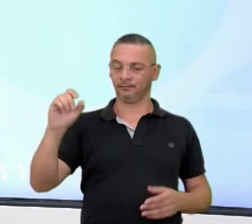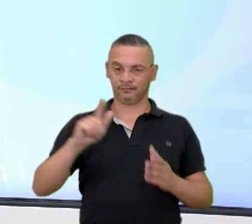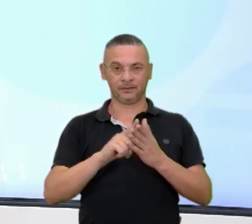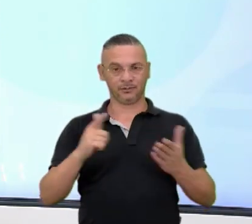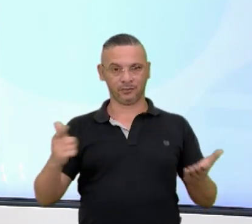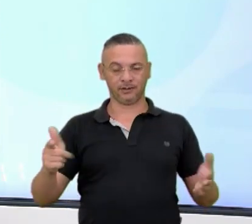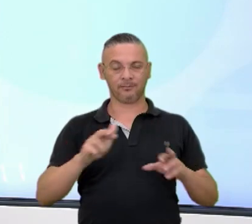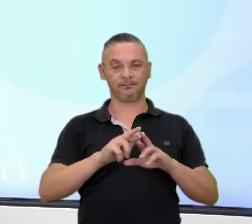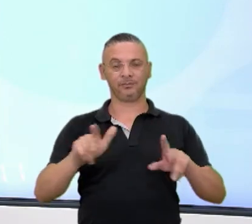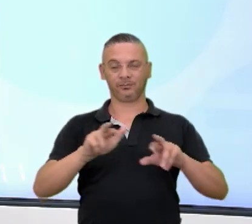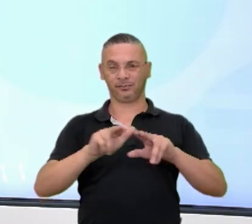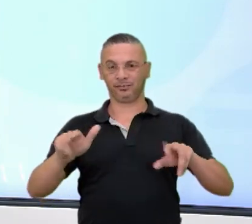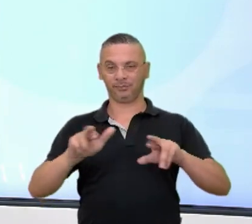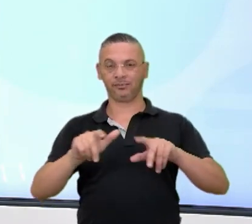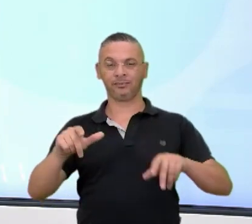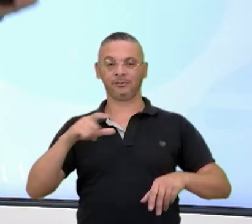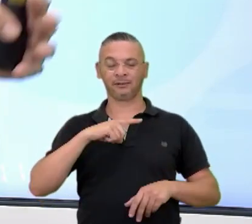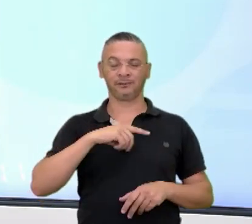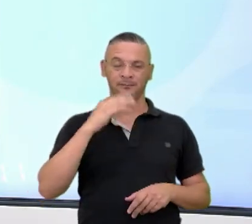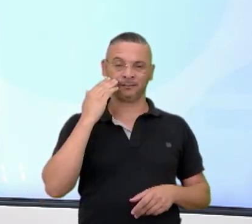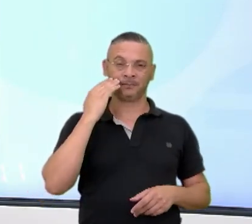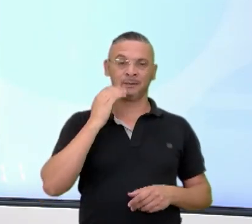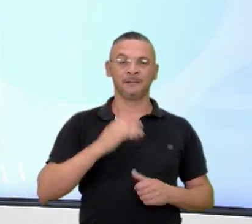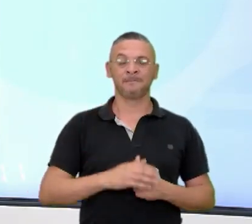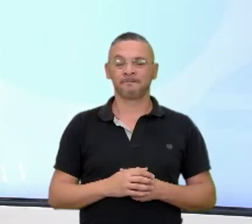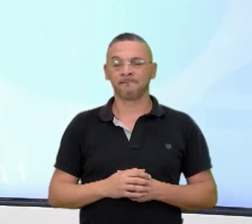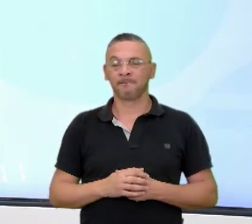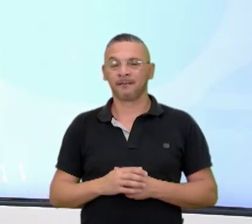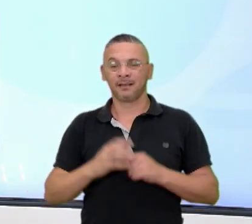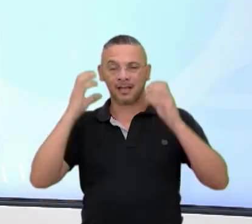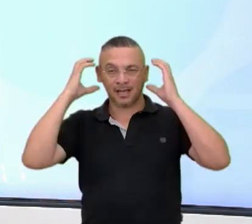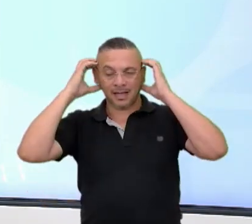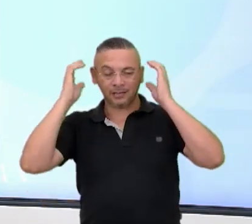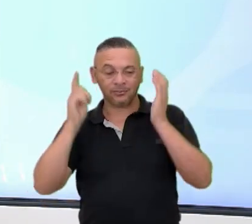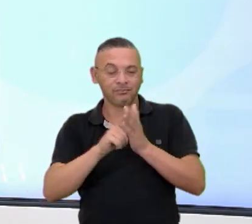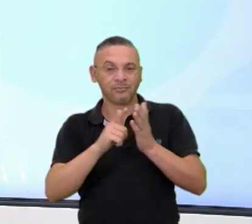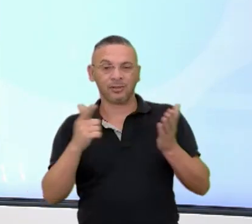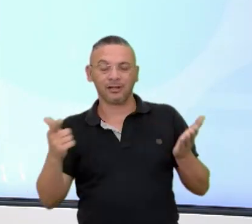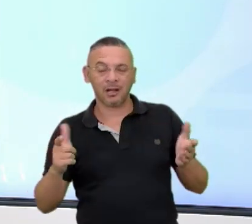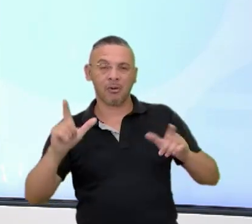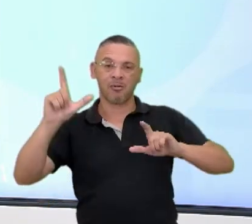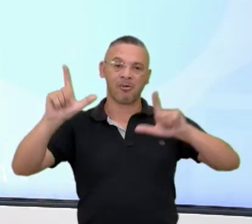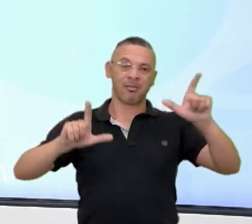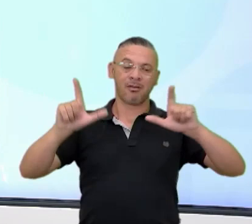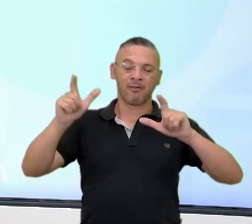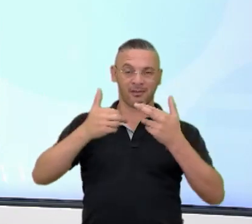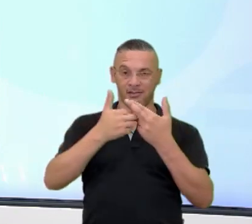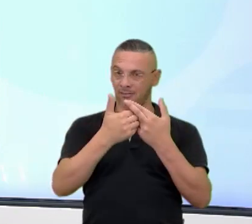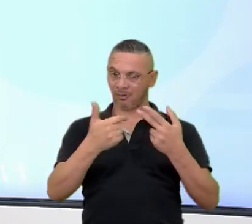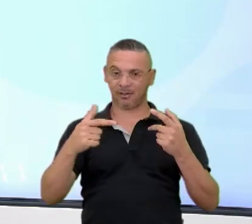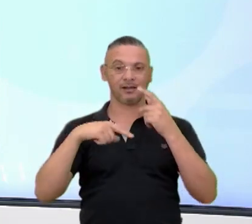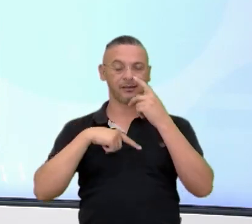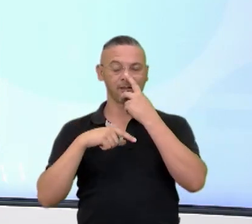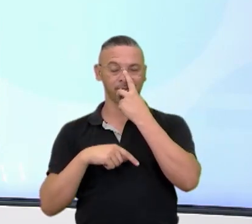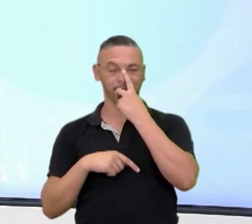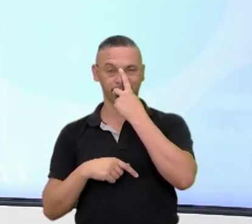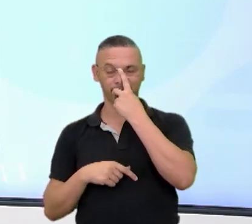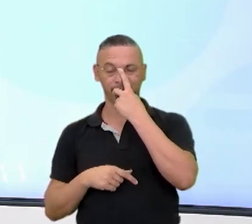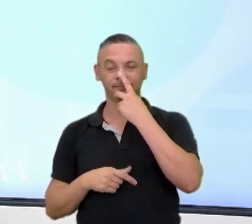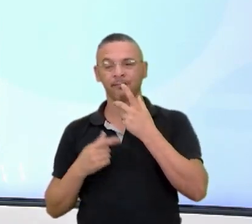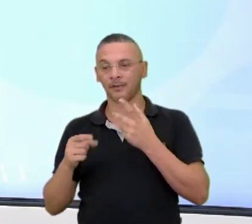Unidos, aqui no Brasil? Certo? Essa notícia foi reproduzida no Brasil, às vezes tem algo muito importante e relevante acontecendo, sei lá, na Austrália,